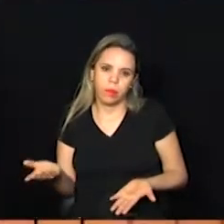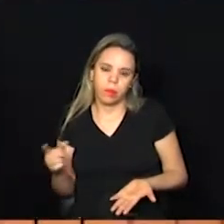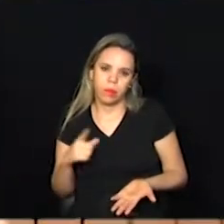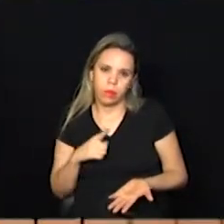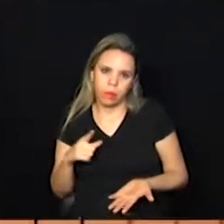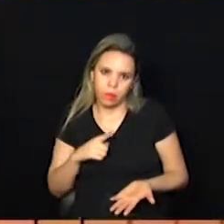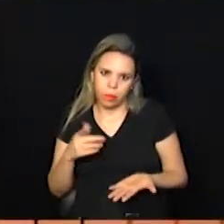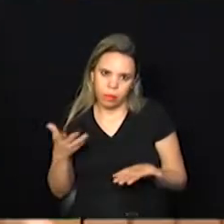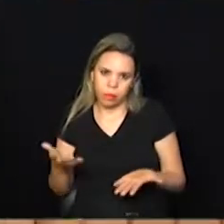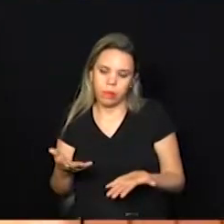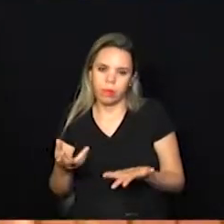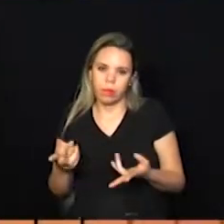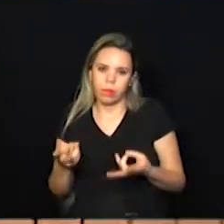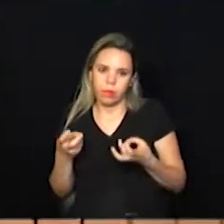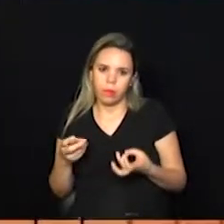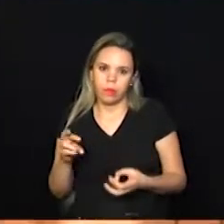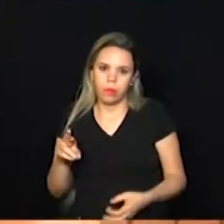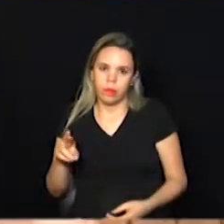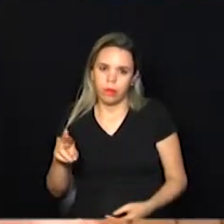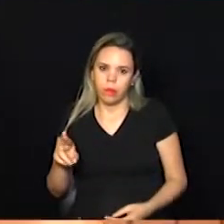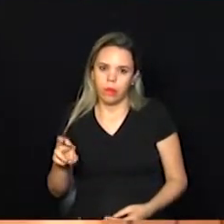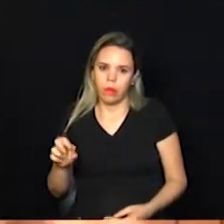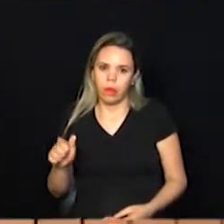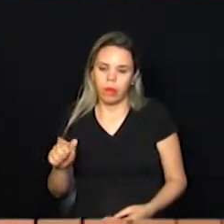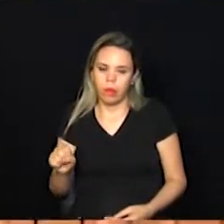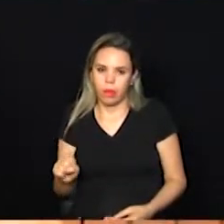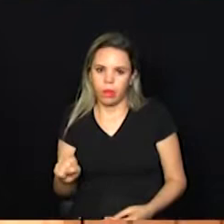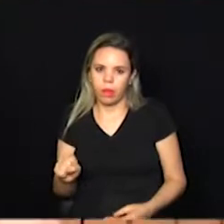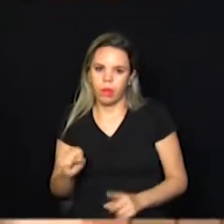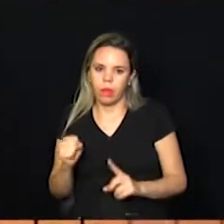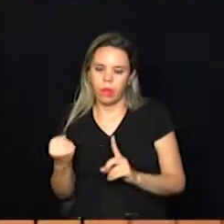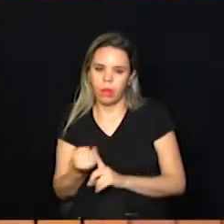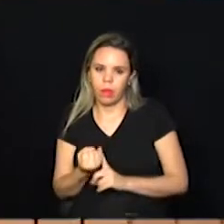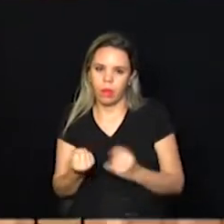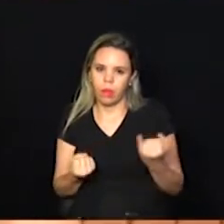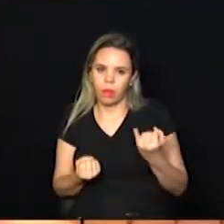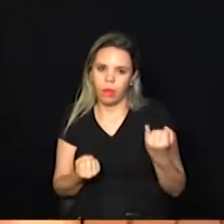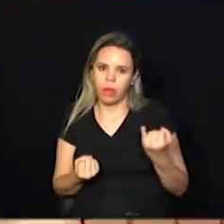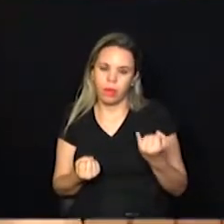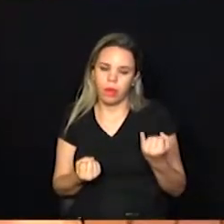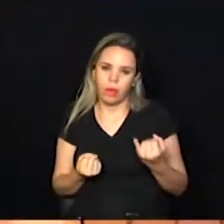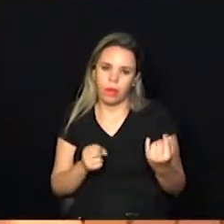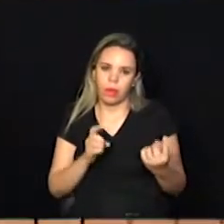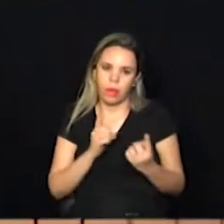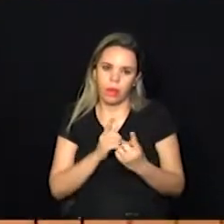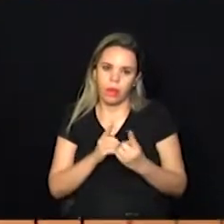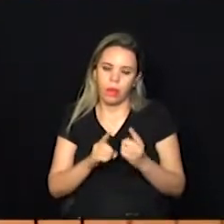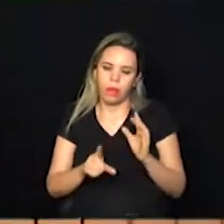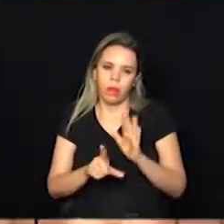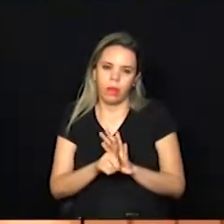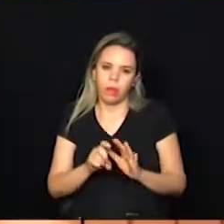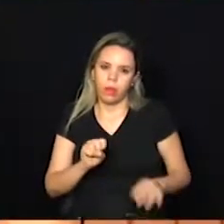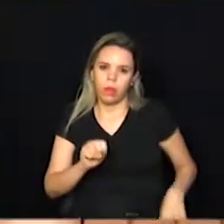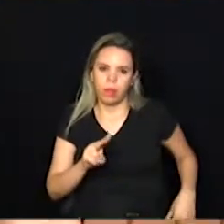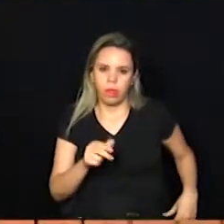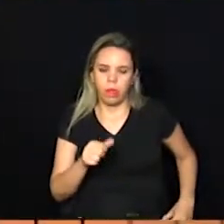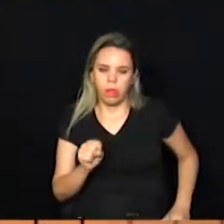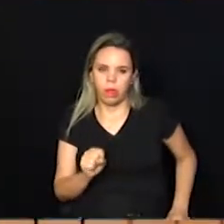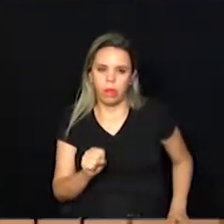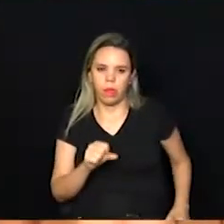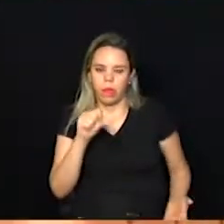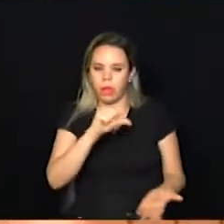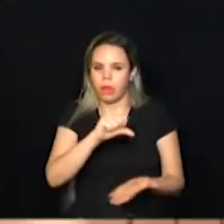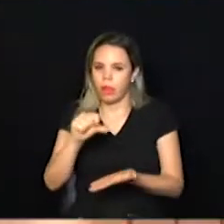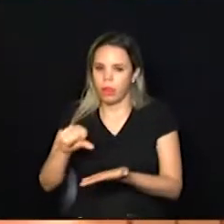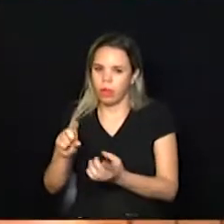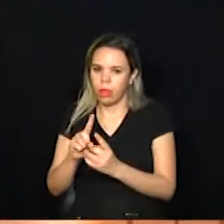essa dimensão, né? O CREAS como um espaço de assistência importante, de realização da Lei do SUAS, que está nos territórios, que